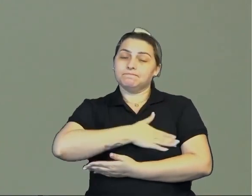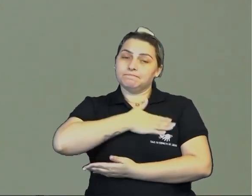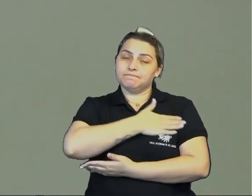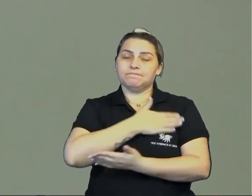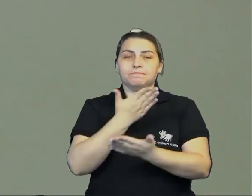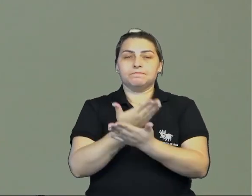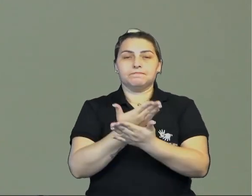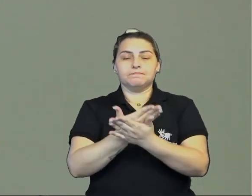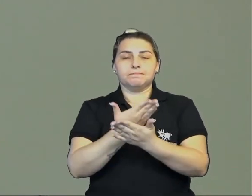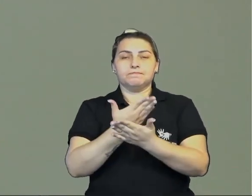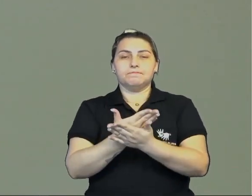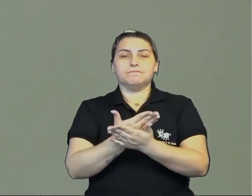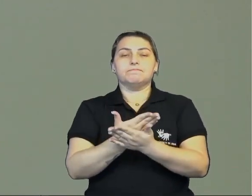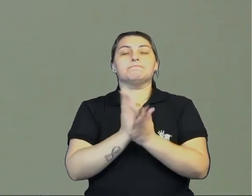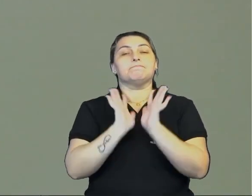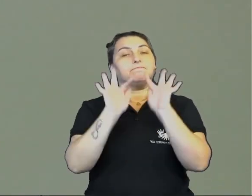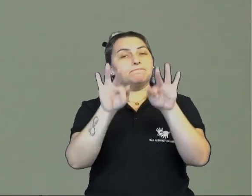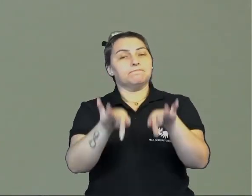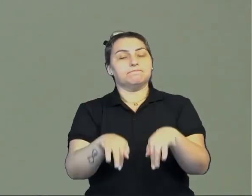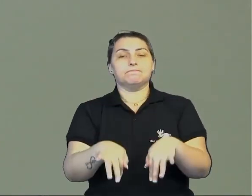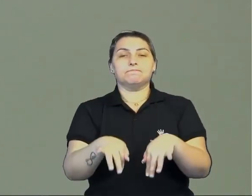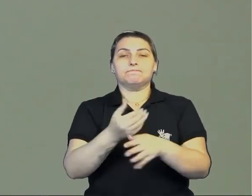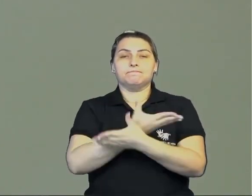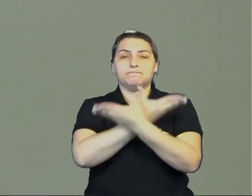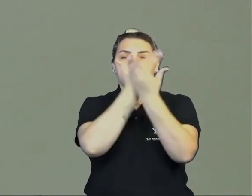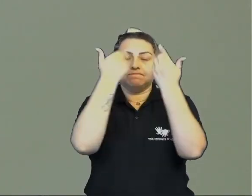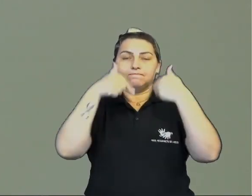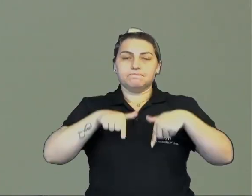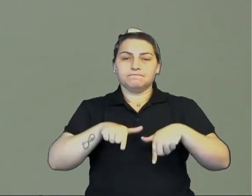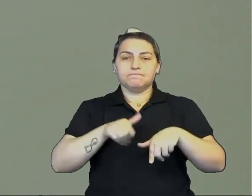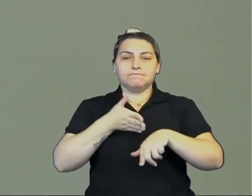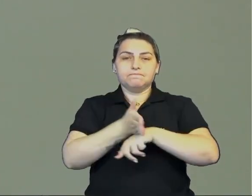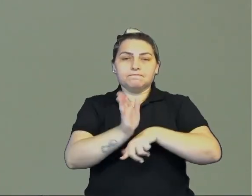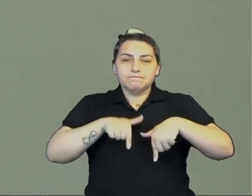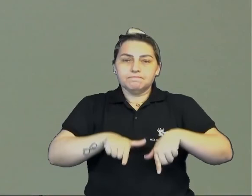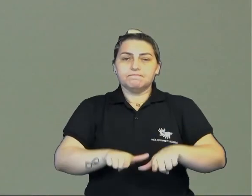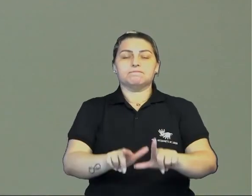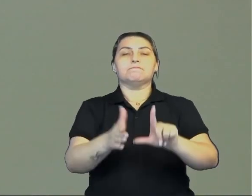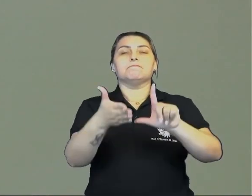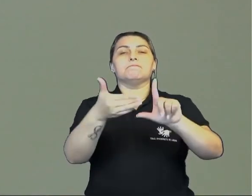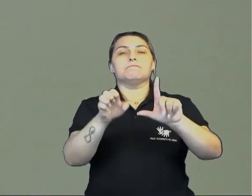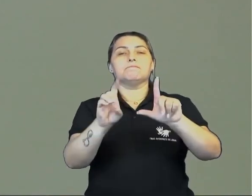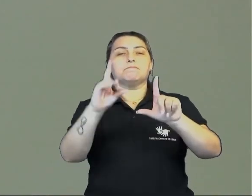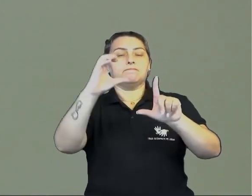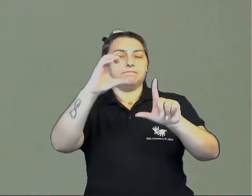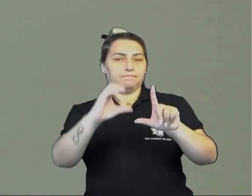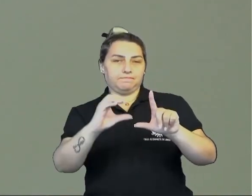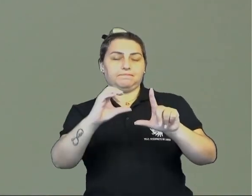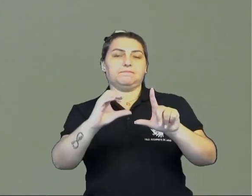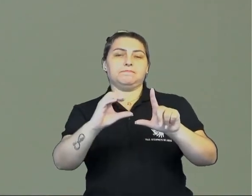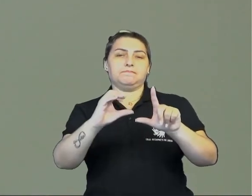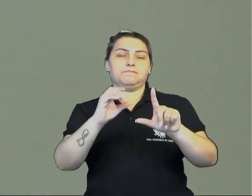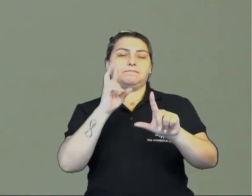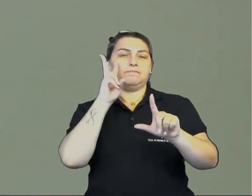da nossa aula. Nós ficamos por aqui. Não esqueça de acessar a plataforma